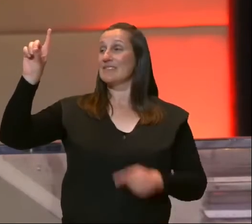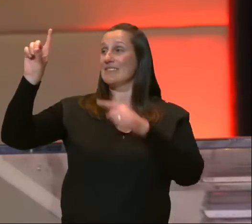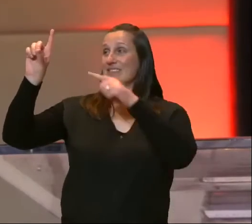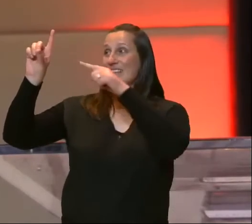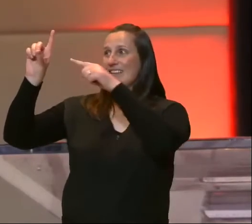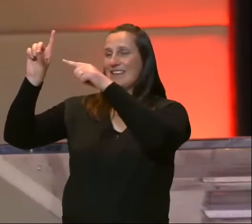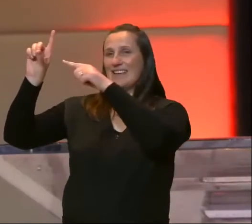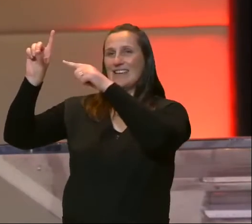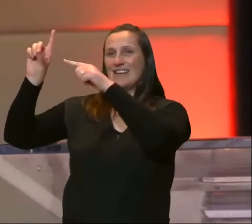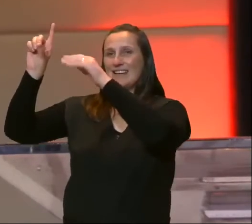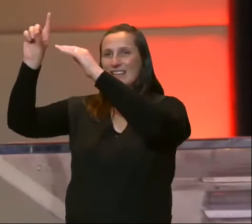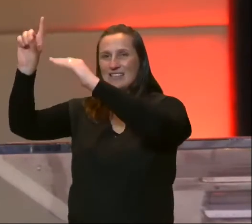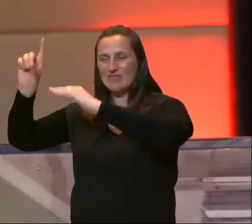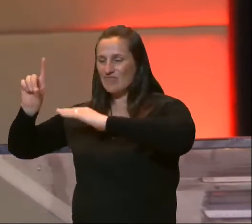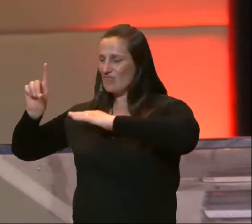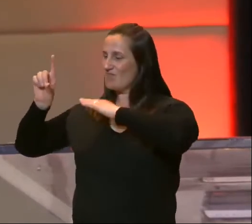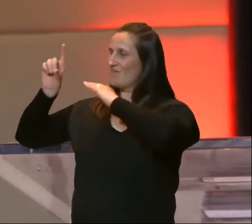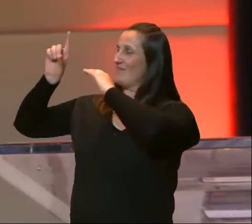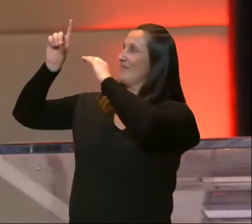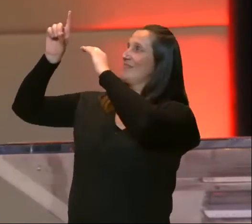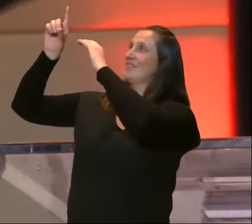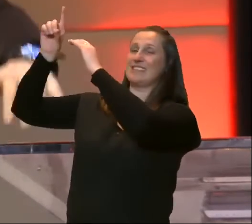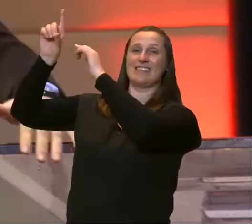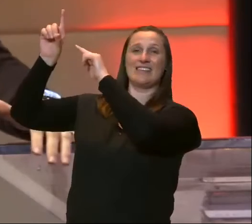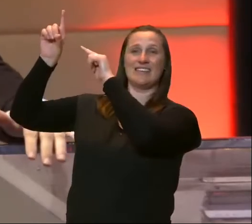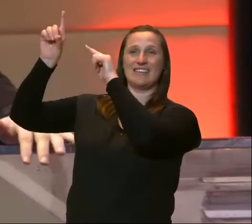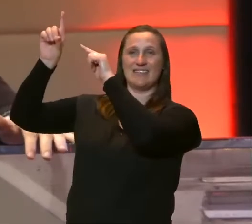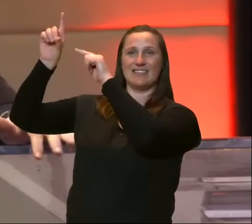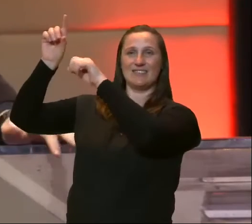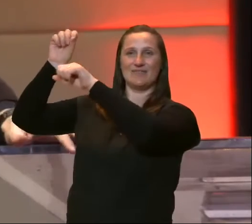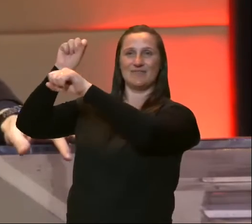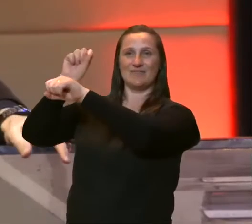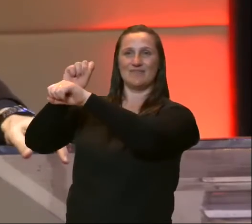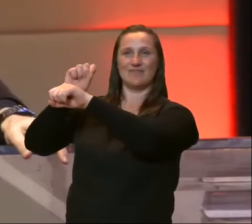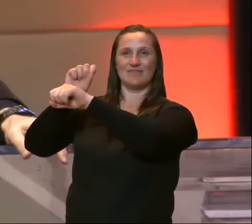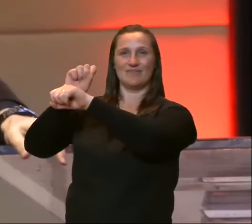o soberano. Espera em Deus.